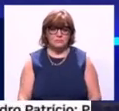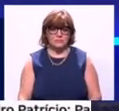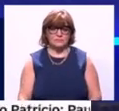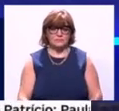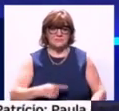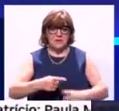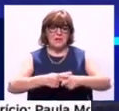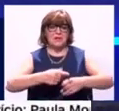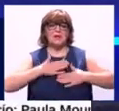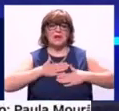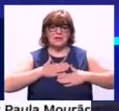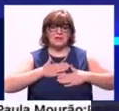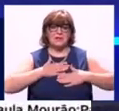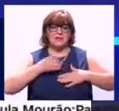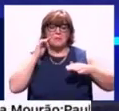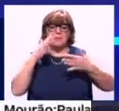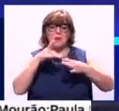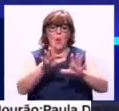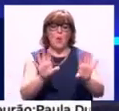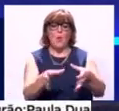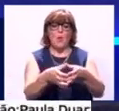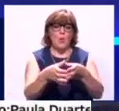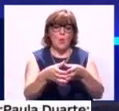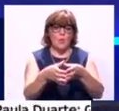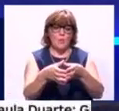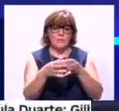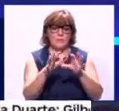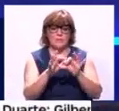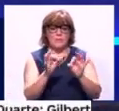Uhum. O que é que me interessa a mim? Parece o clube, o...